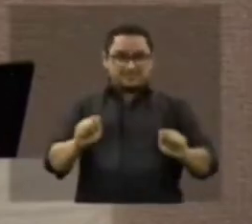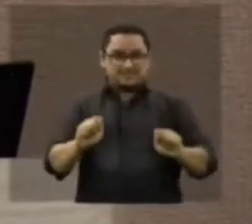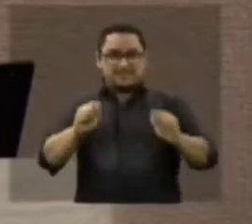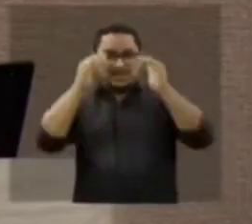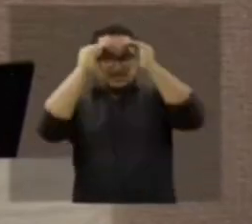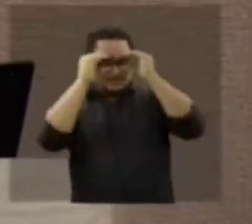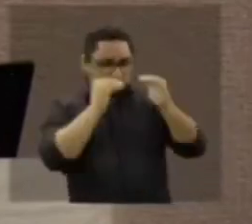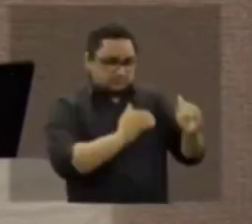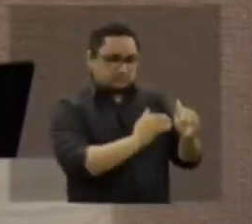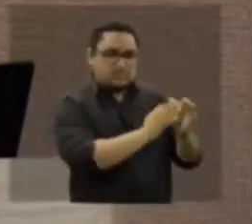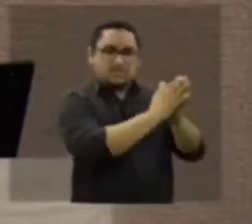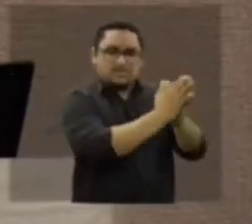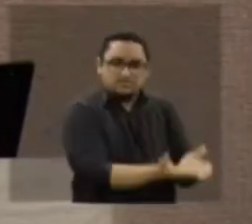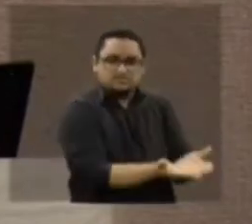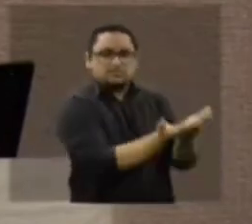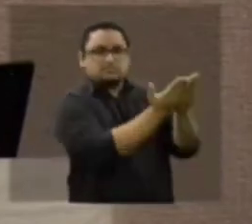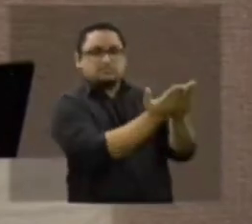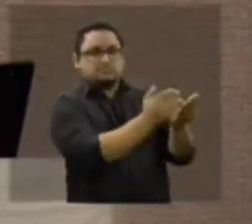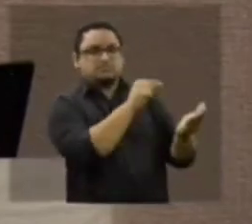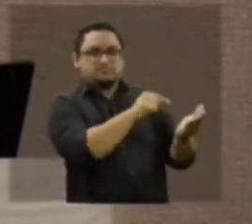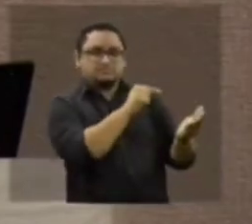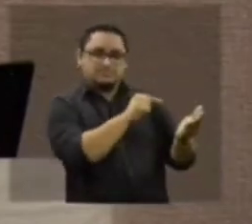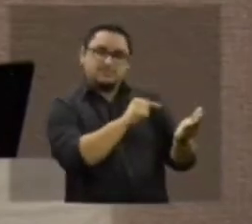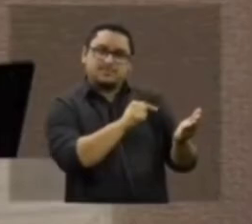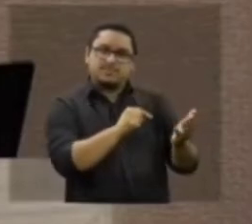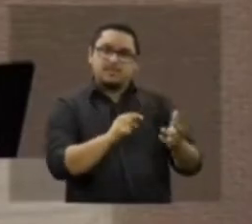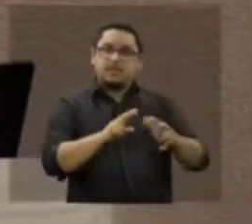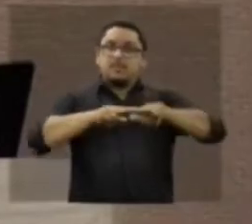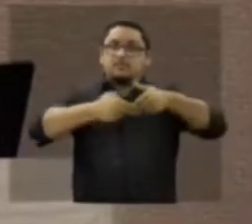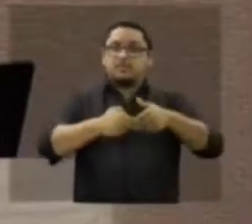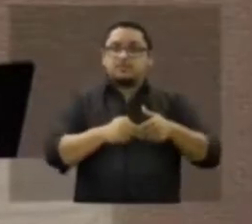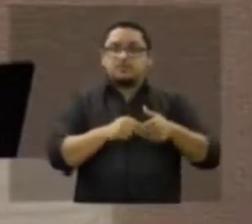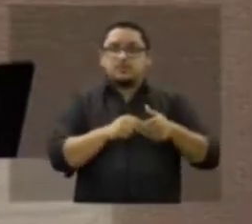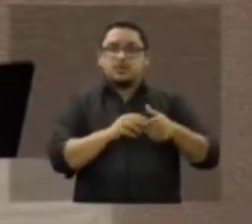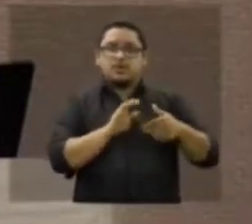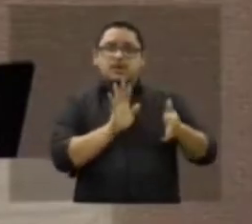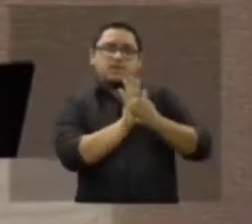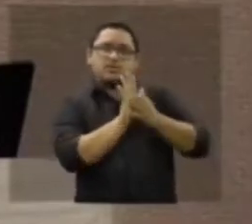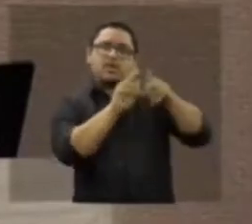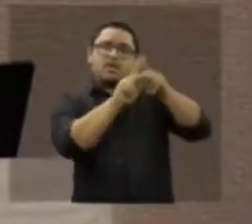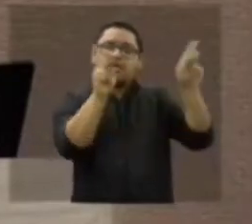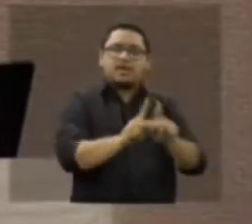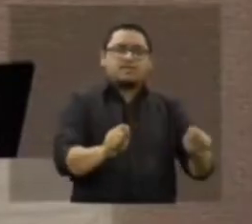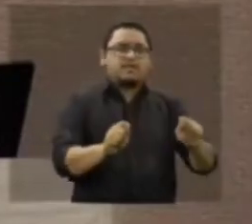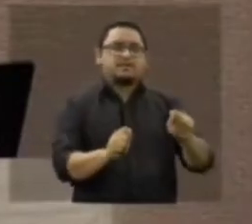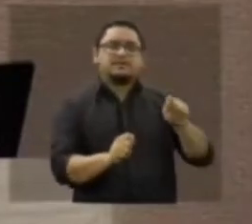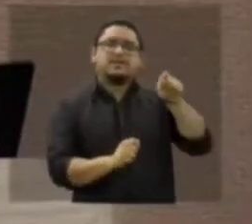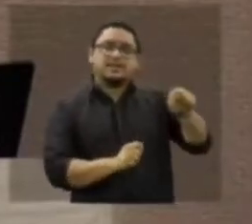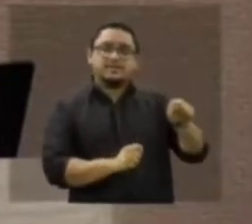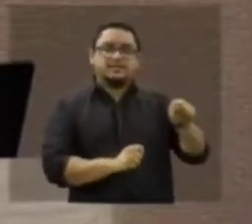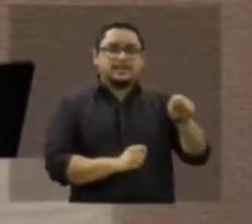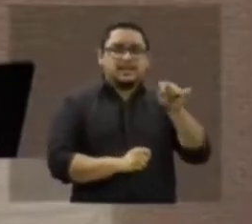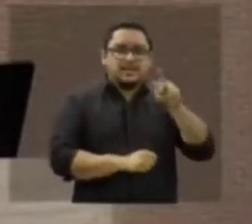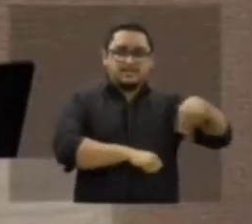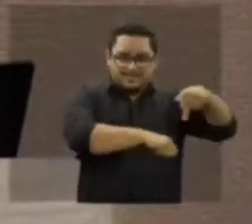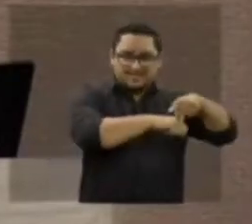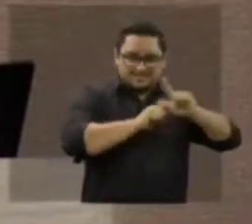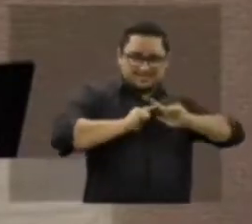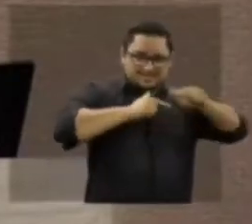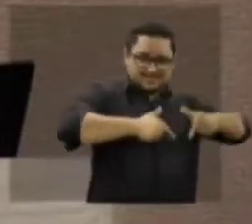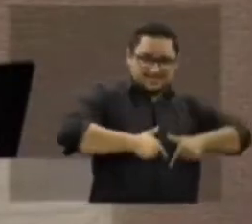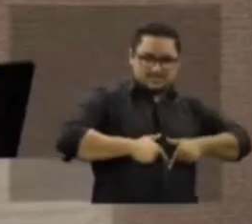da Torá em um gesto significativo em prol da Paz Israel estabeleceu relações diplomáticas com o Egito em